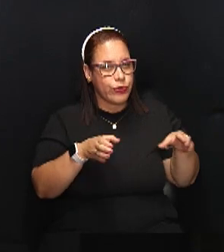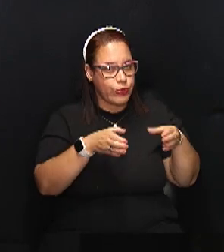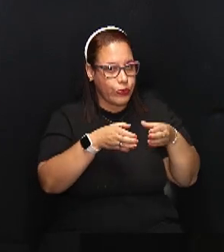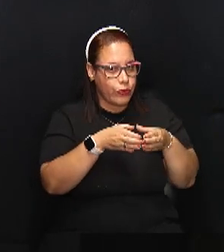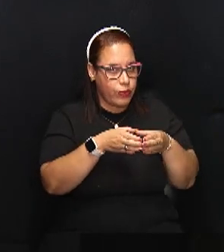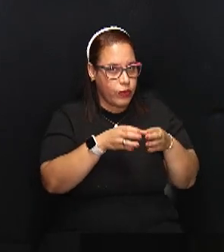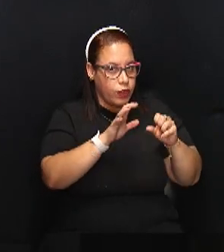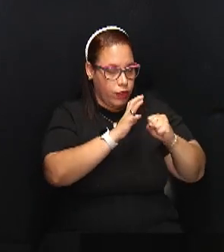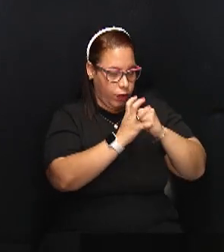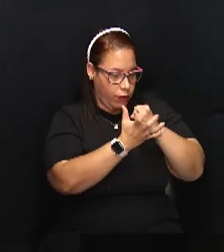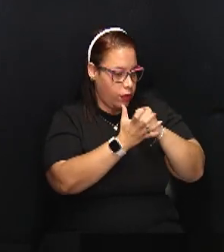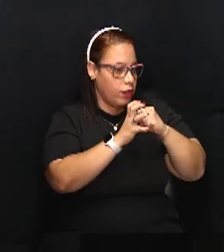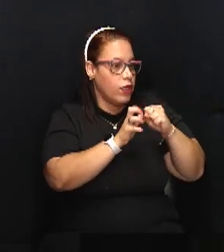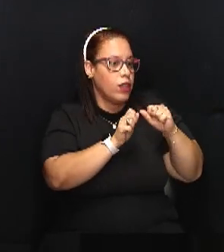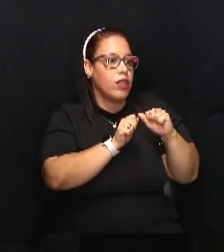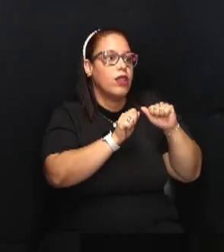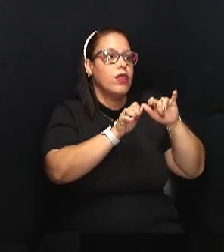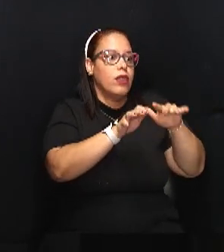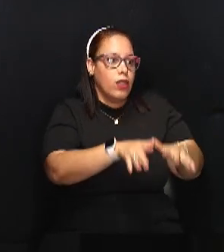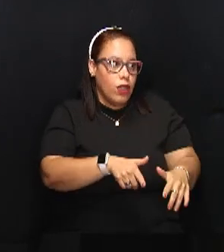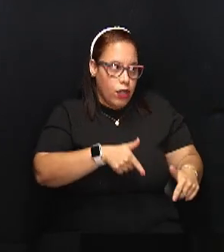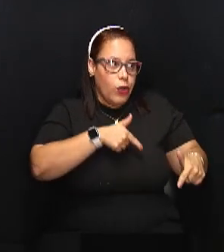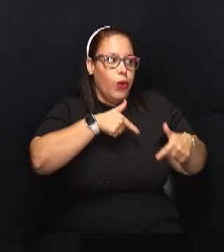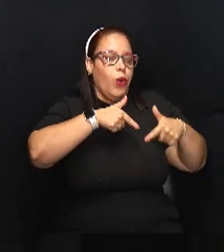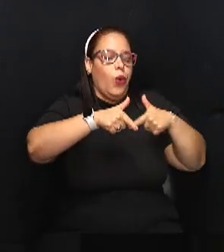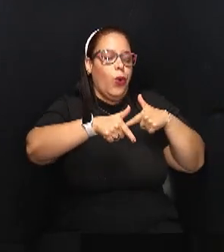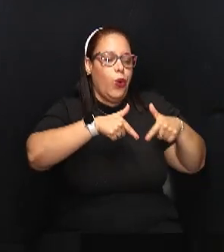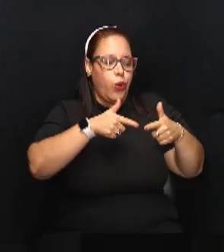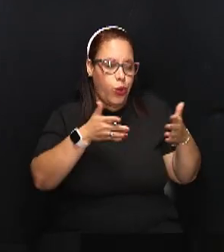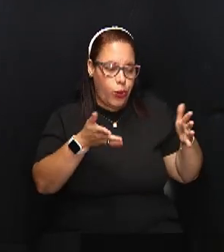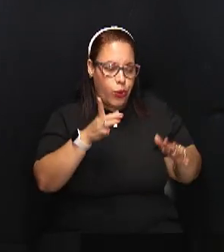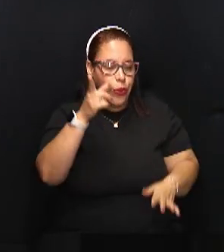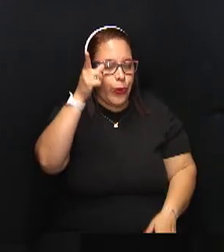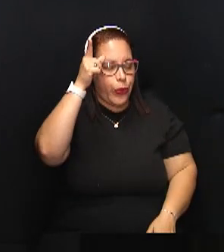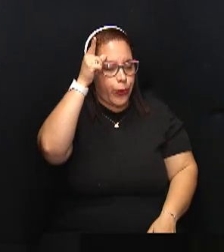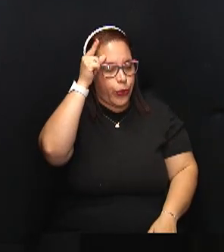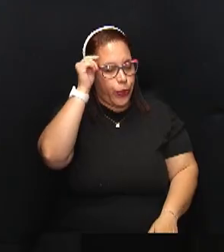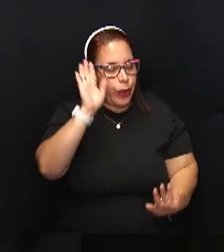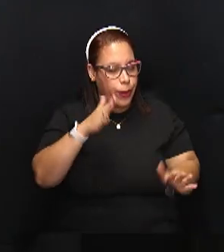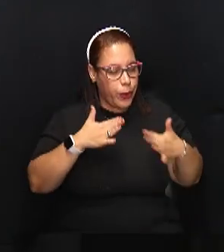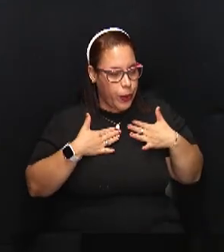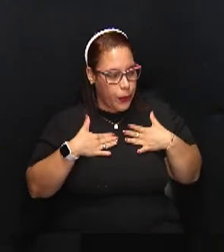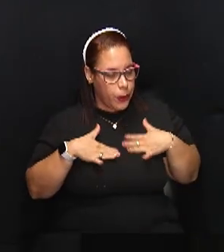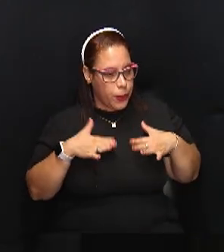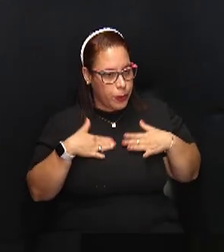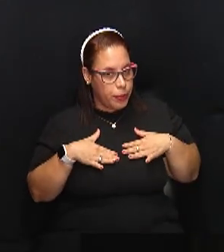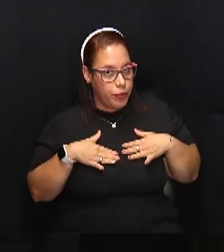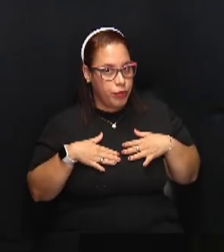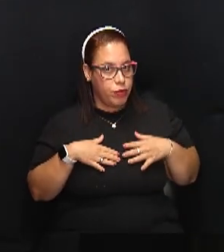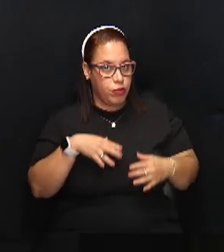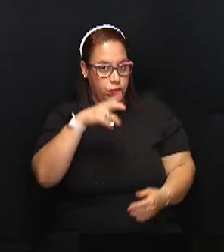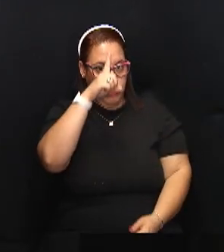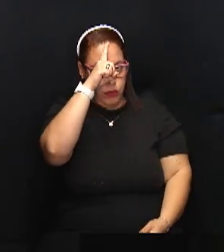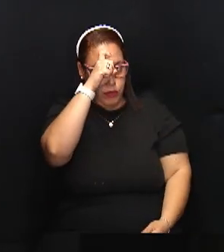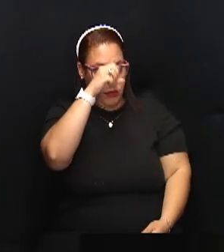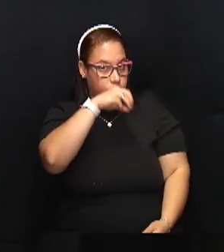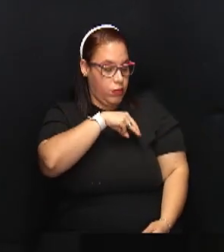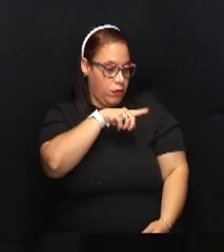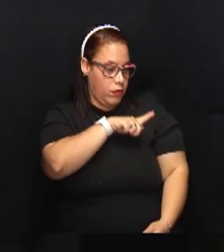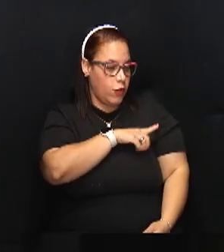na pandemia teve muito trabalho, hoje está um pouco mais tranquilo, a gente tem aí uma rede Mário Gatti bem